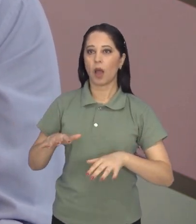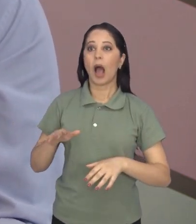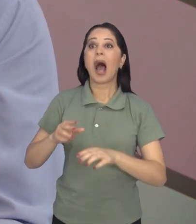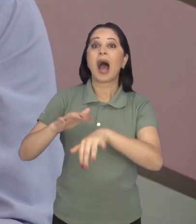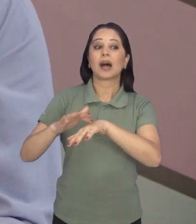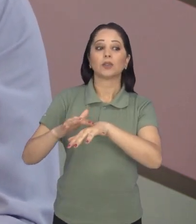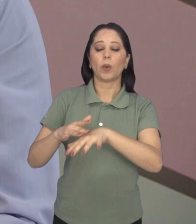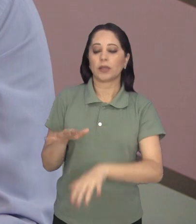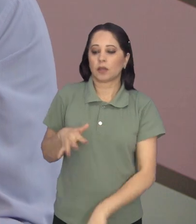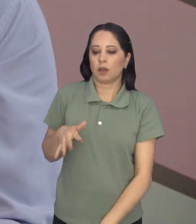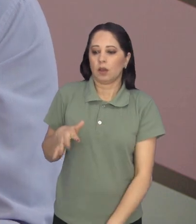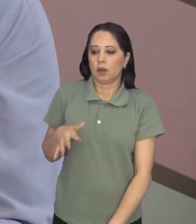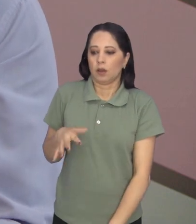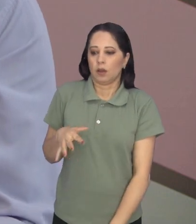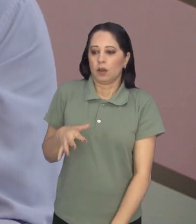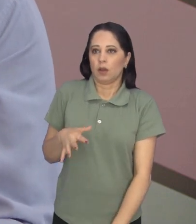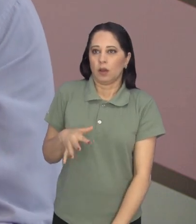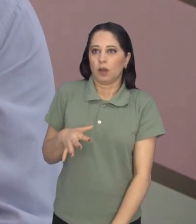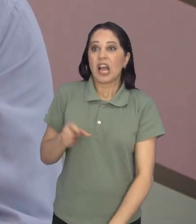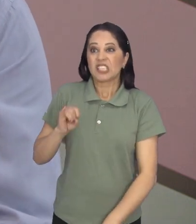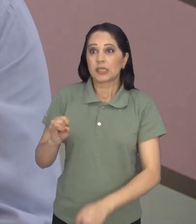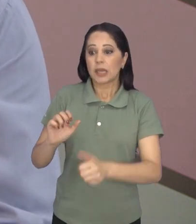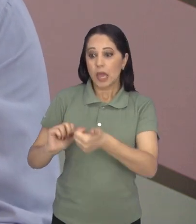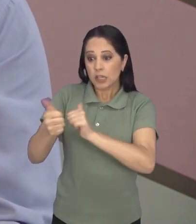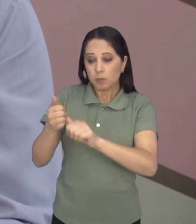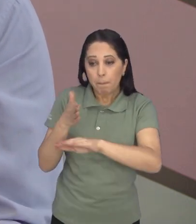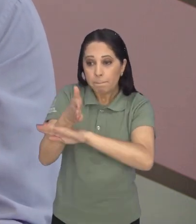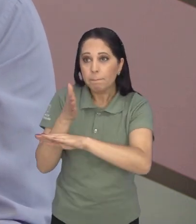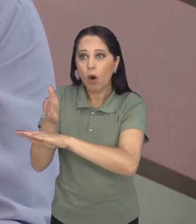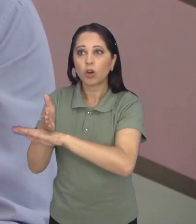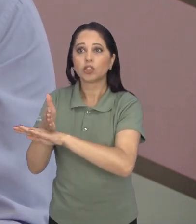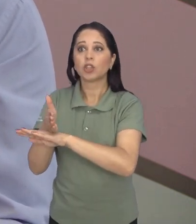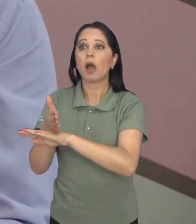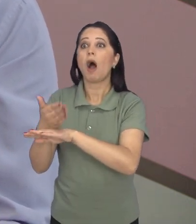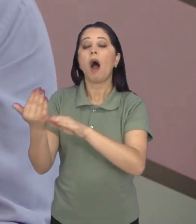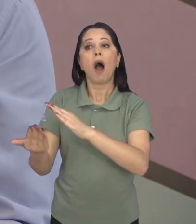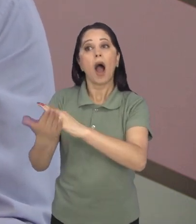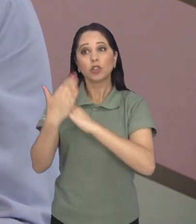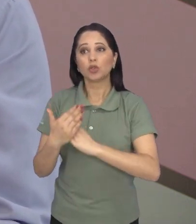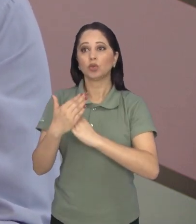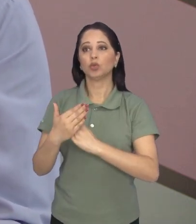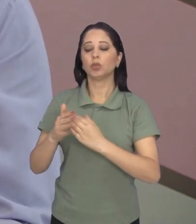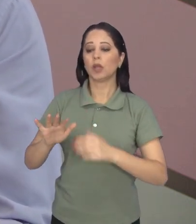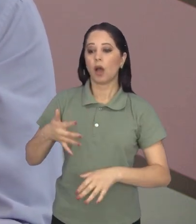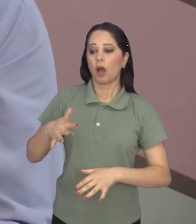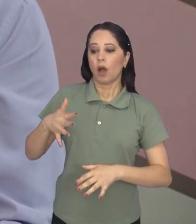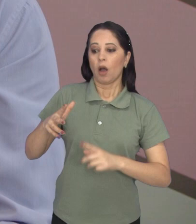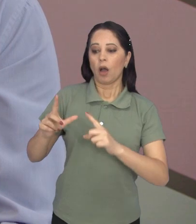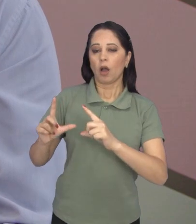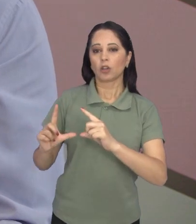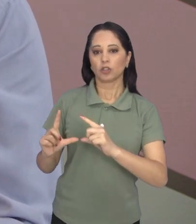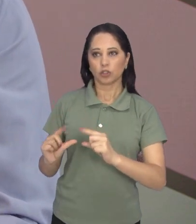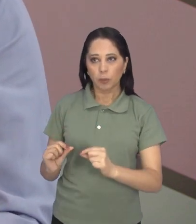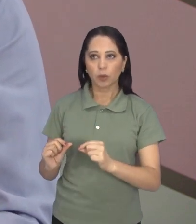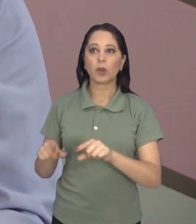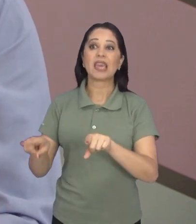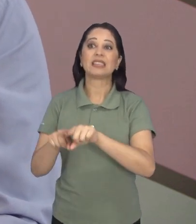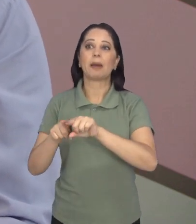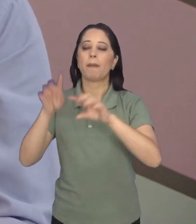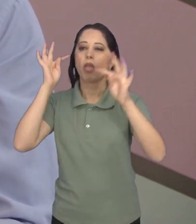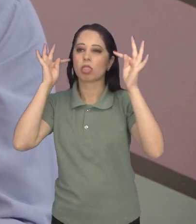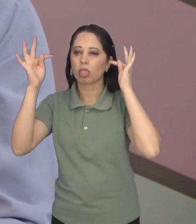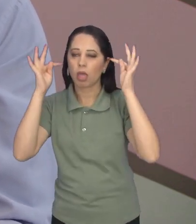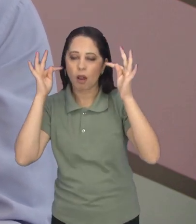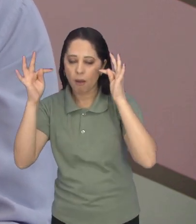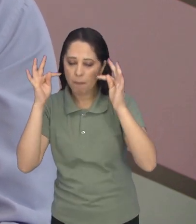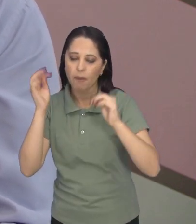movimento específico nessa situação, Parkinson, melhora muito com a atividade física, com a atividade de coordenação. Isso faz parte, inclusive, das